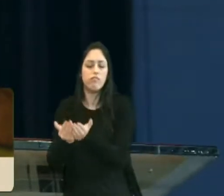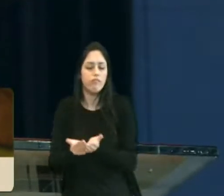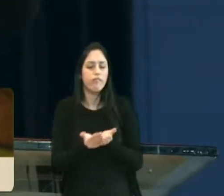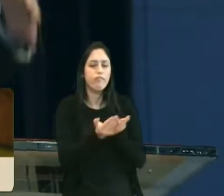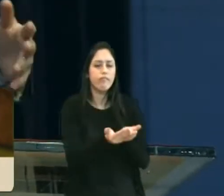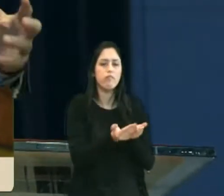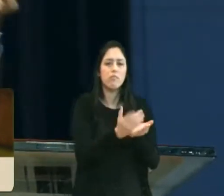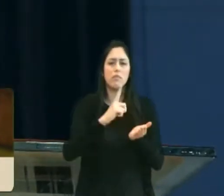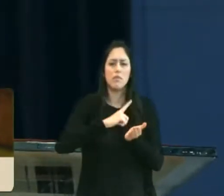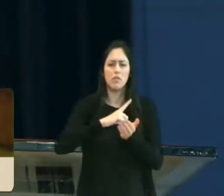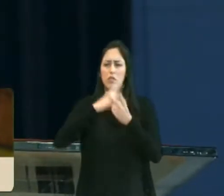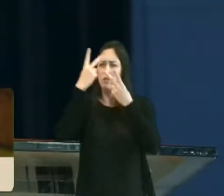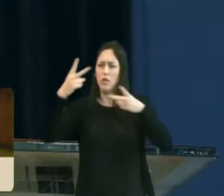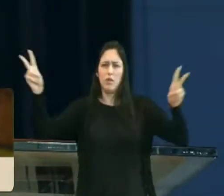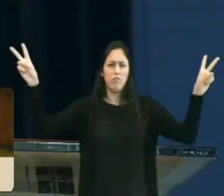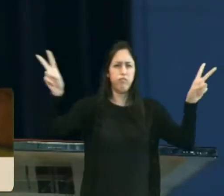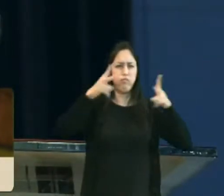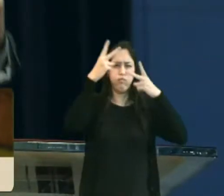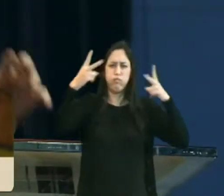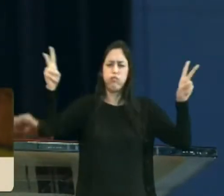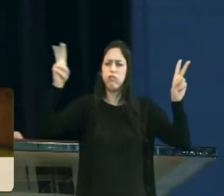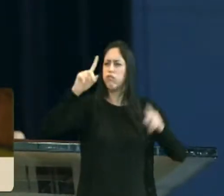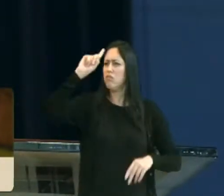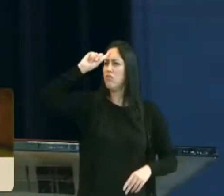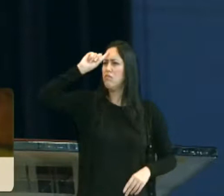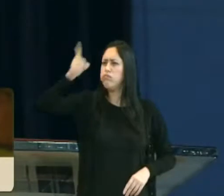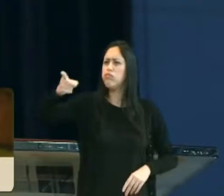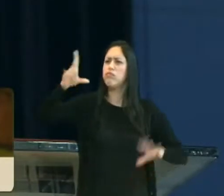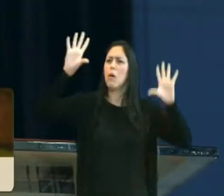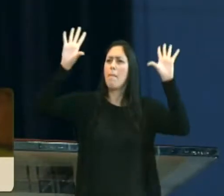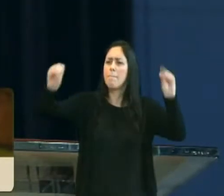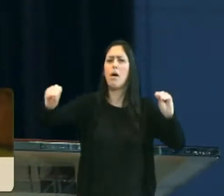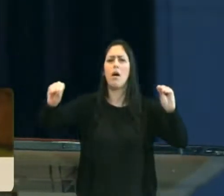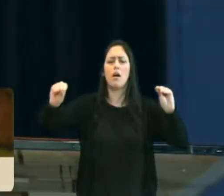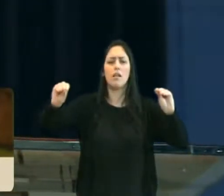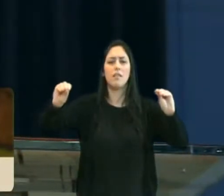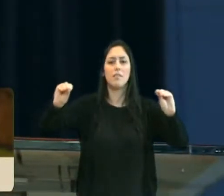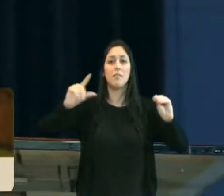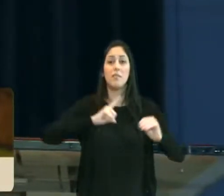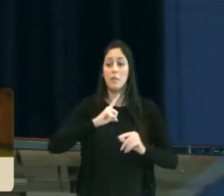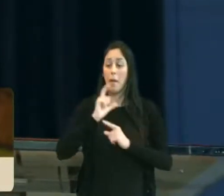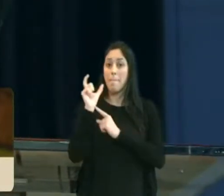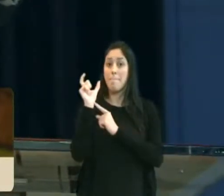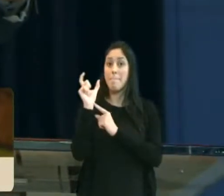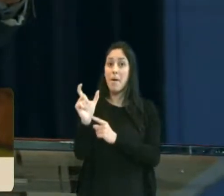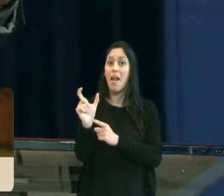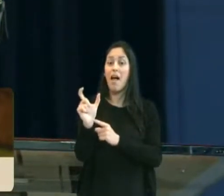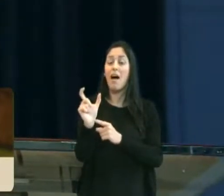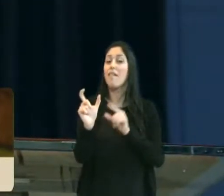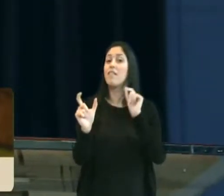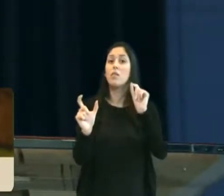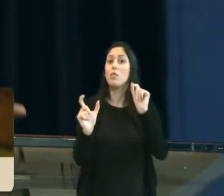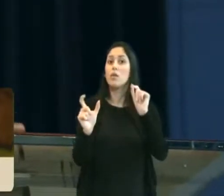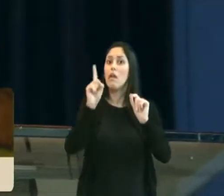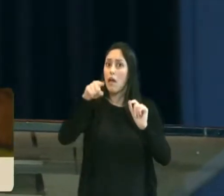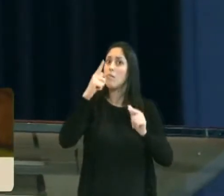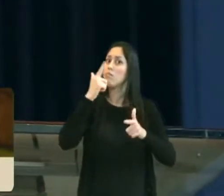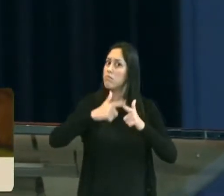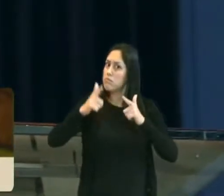primeiro aos ventos, e os repreende. A palavra usada ali é uma palavra de batalha